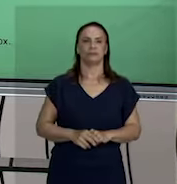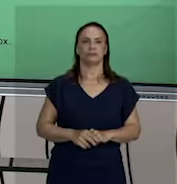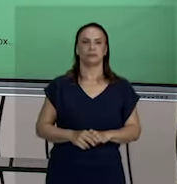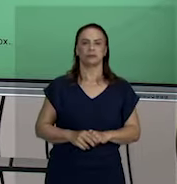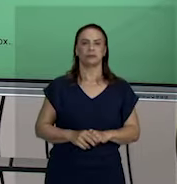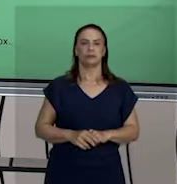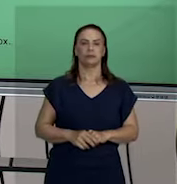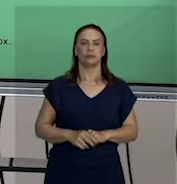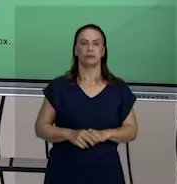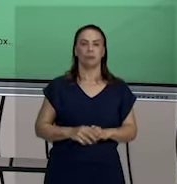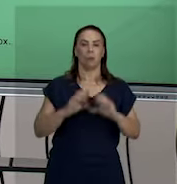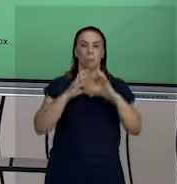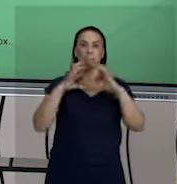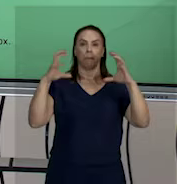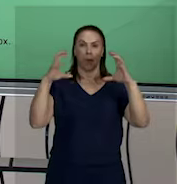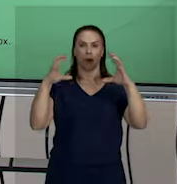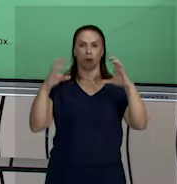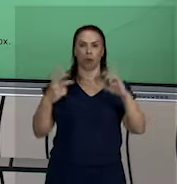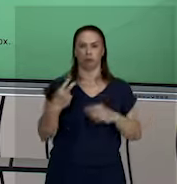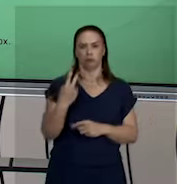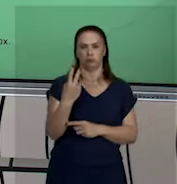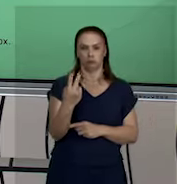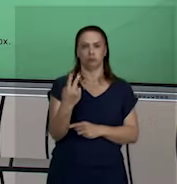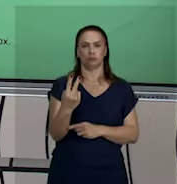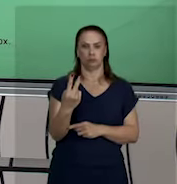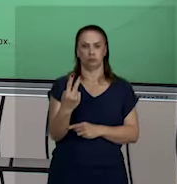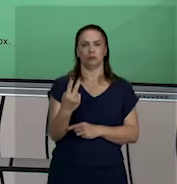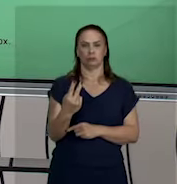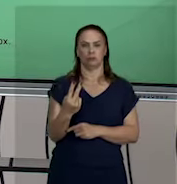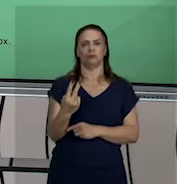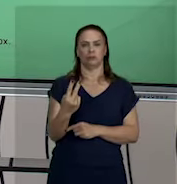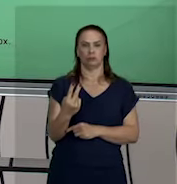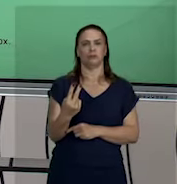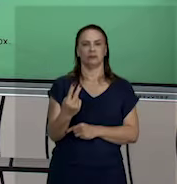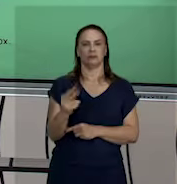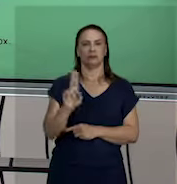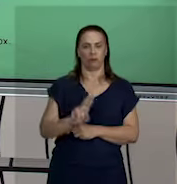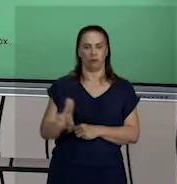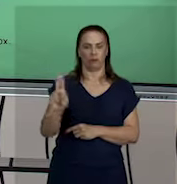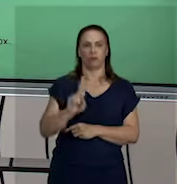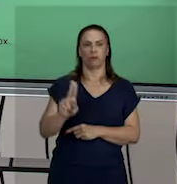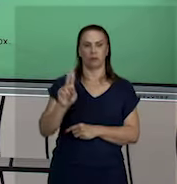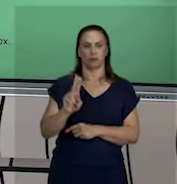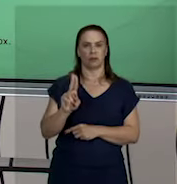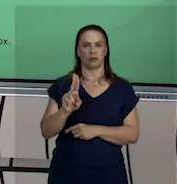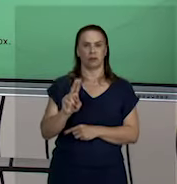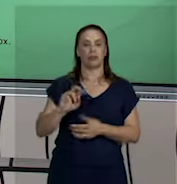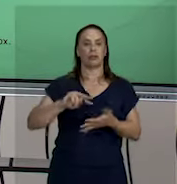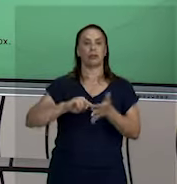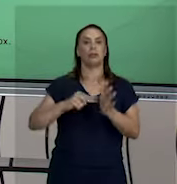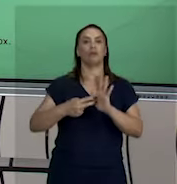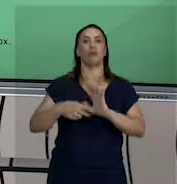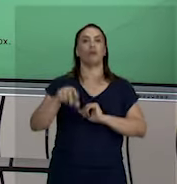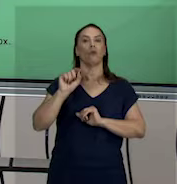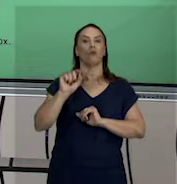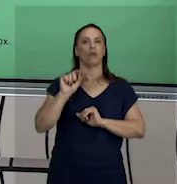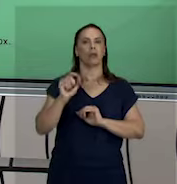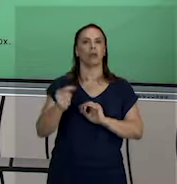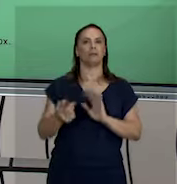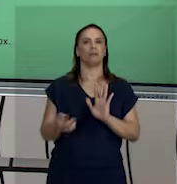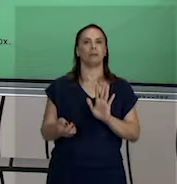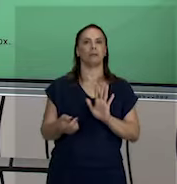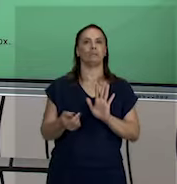2 balões, né, aquelas bexigas de aniversário, vocês vão utilizar 2 balões que vão simbolizar